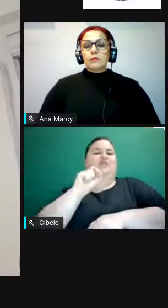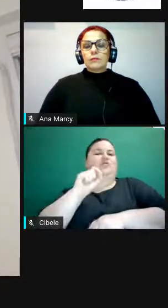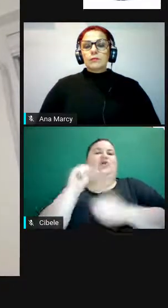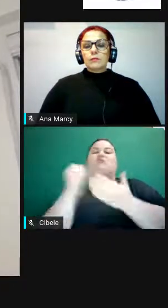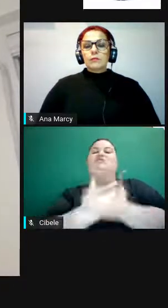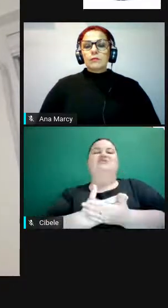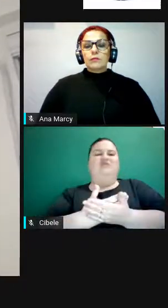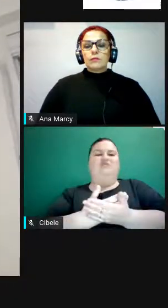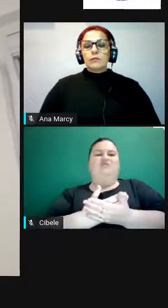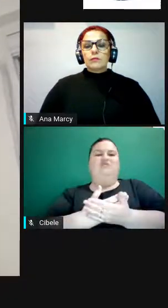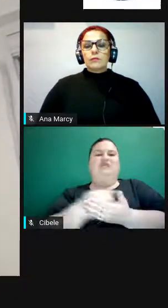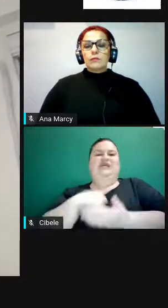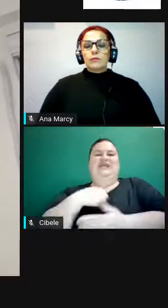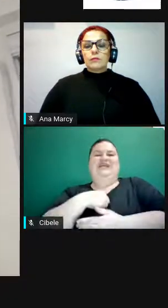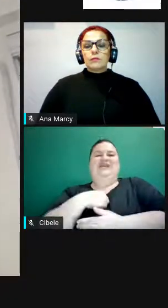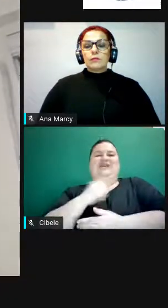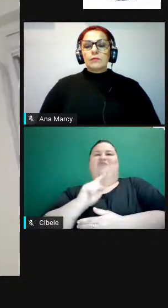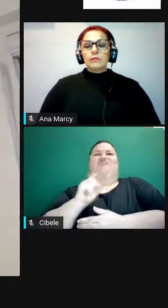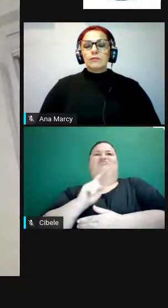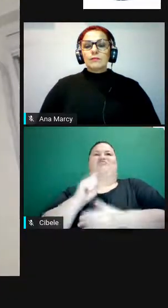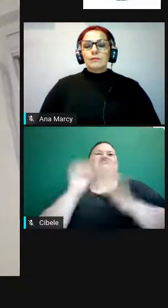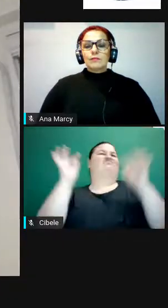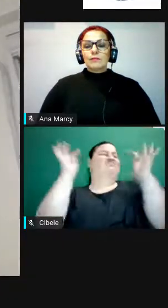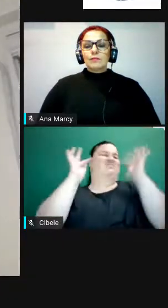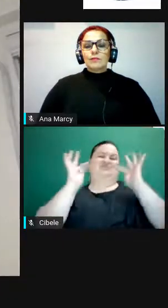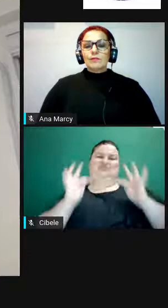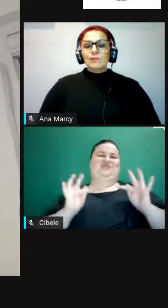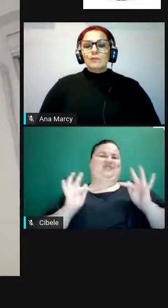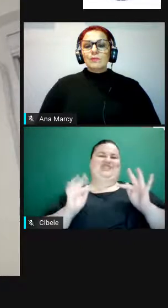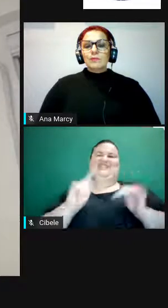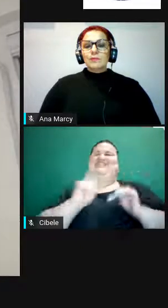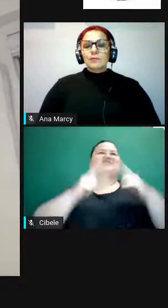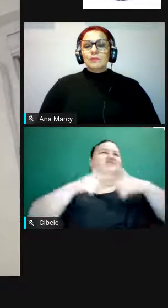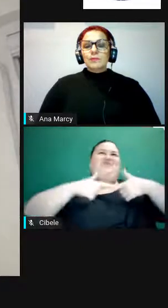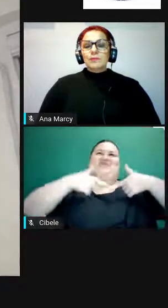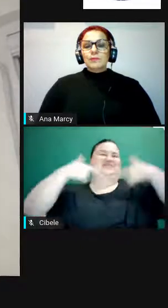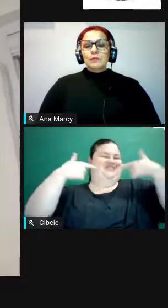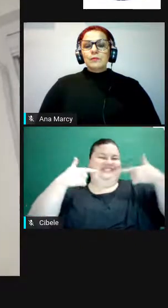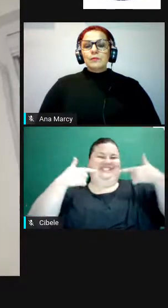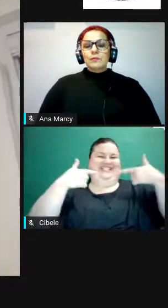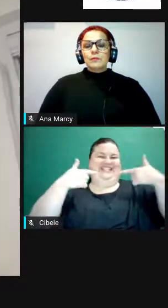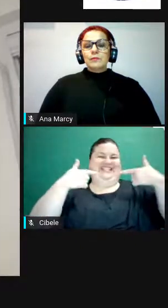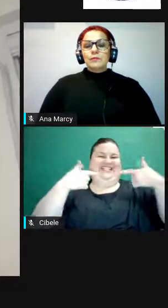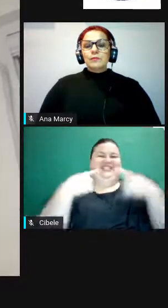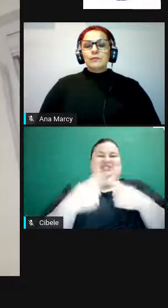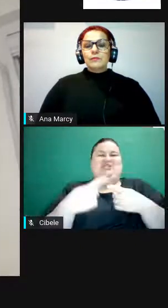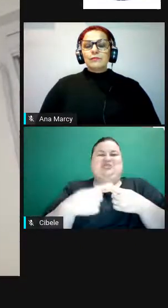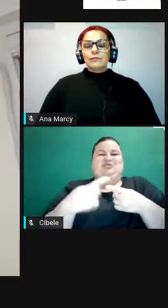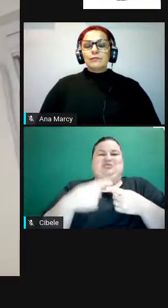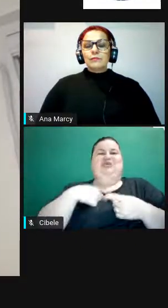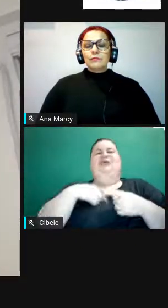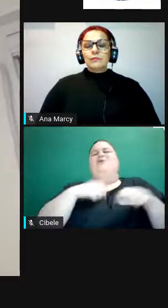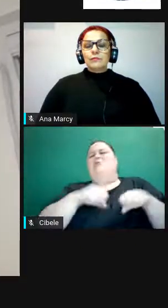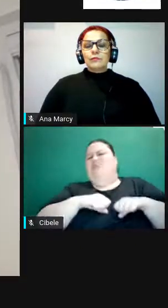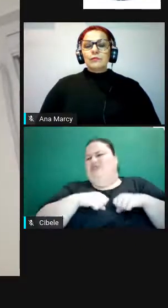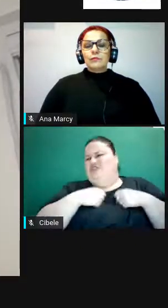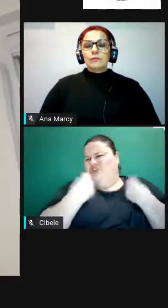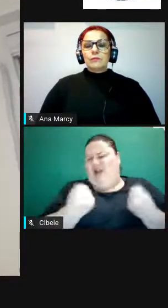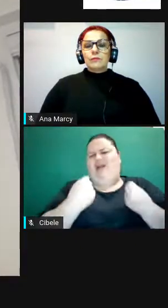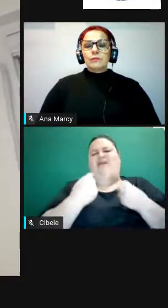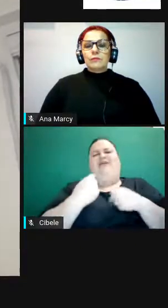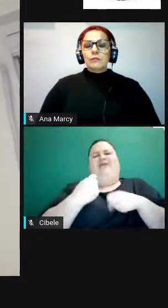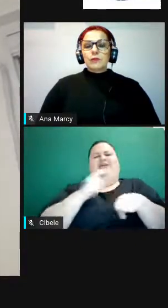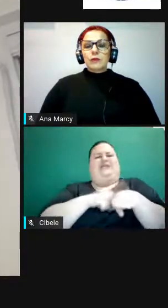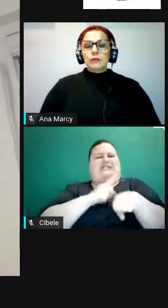coisa eu não tava muito feliz não tava muito contente com a minha carreira por mais que eu tivesse me dedicado né por tanto tempo a